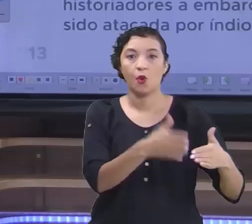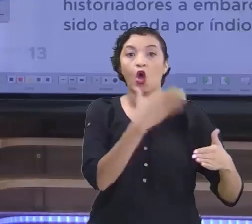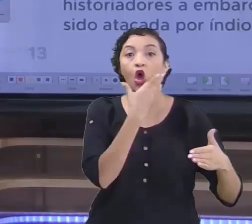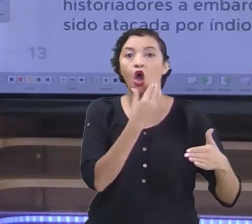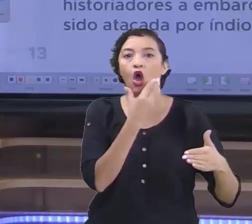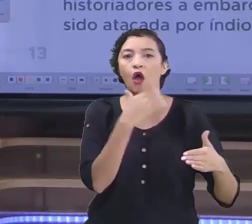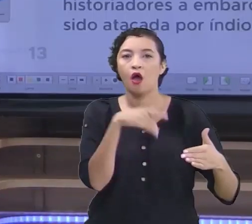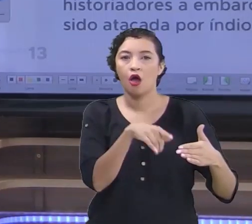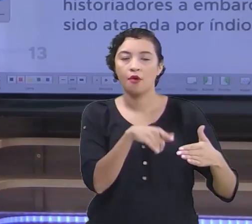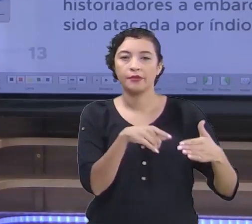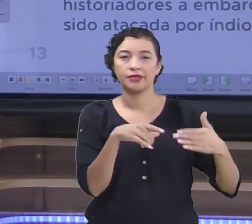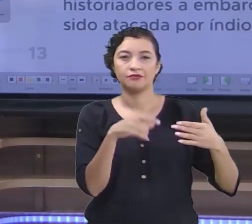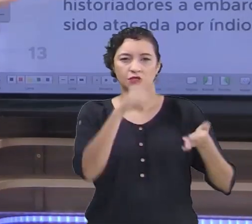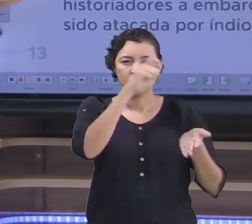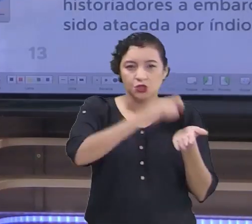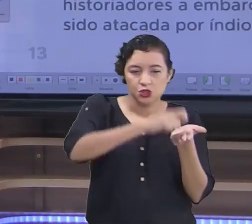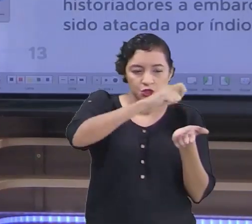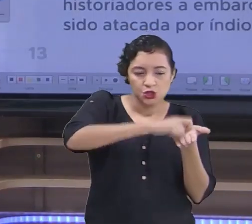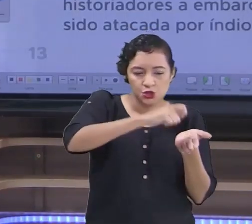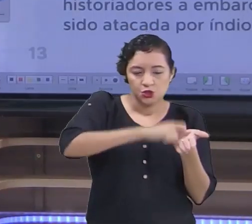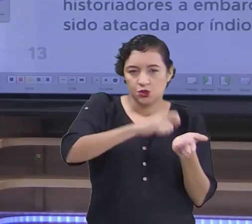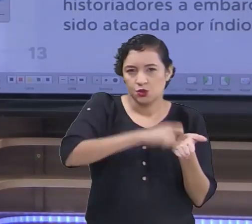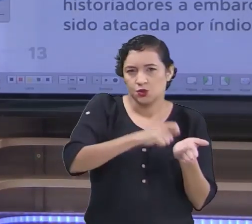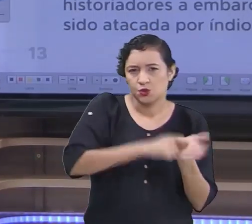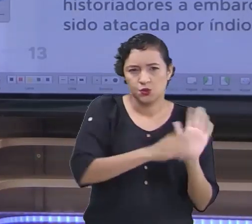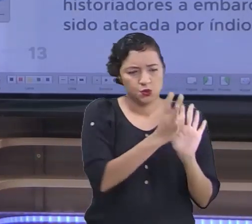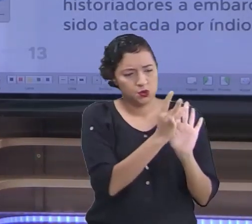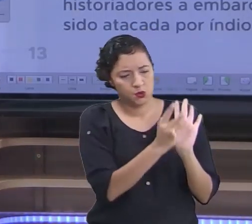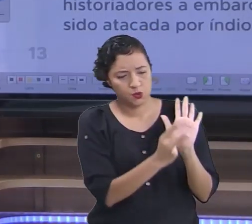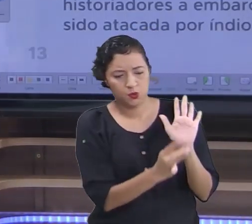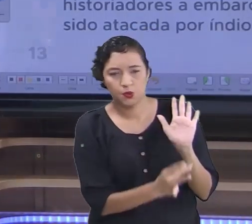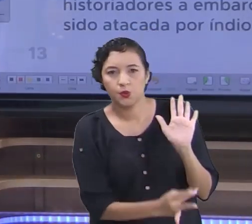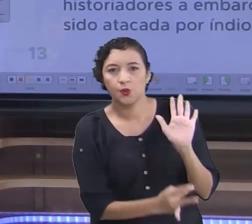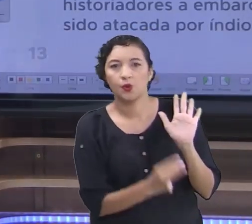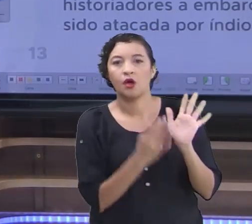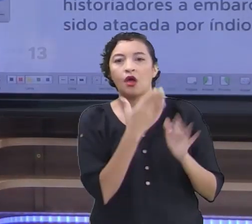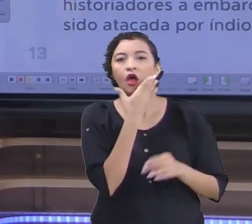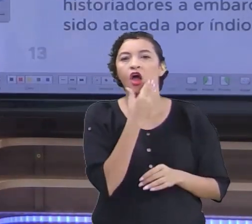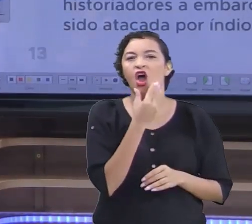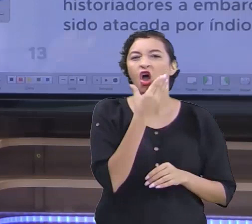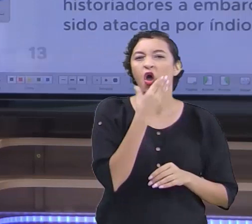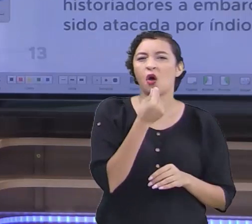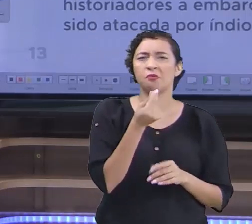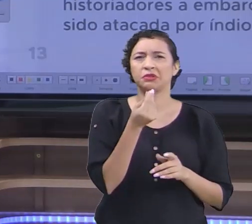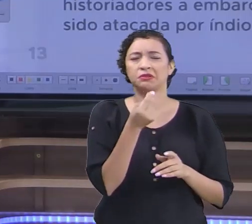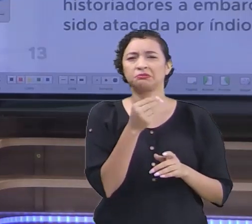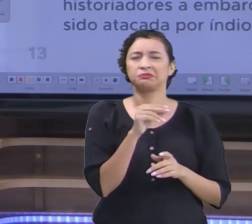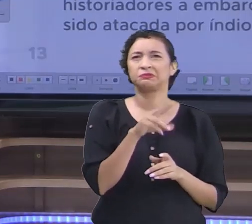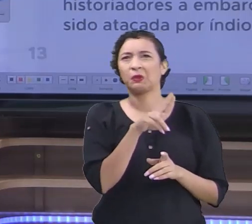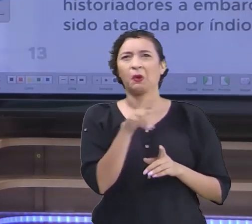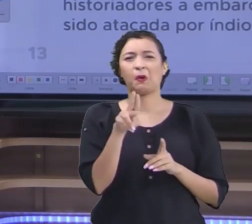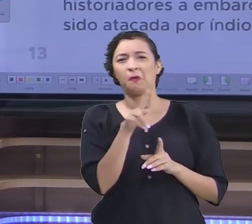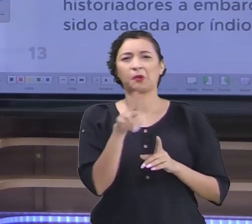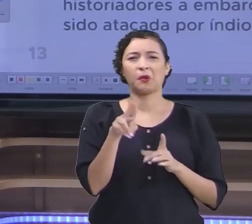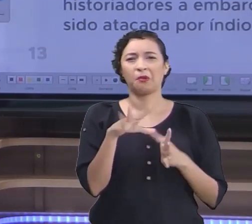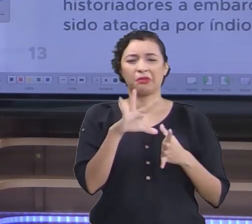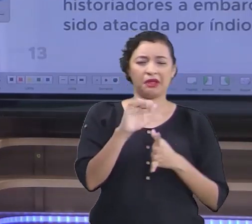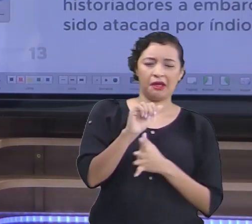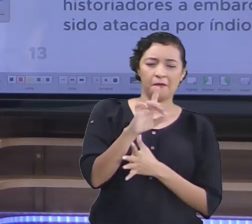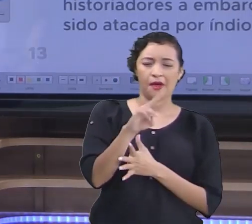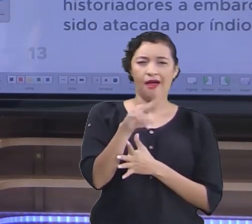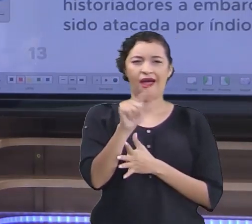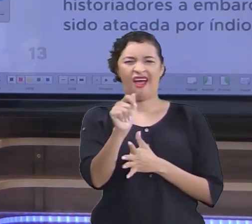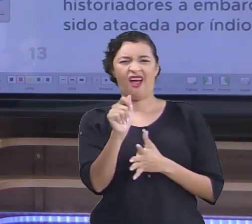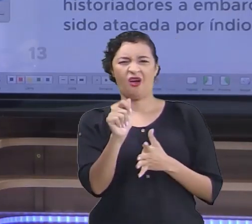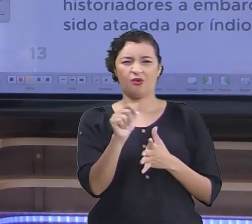tudo. Tudo. Um tal de Cabarral, esse era o nome dele. E ele